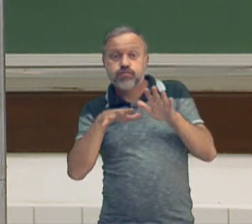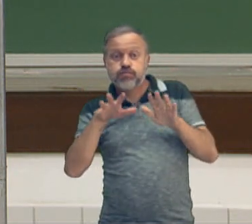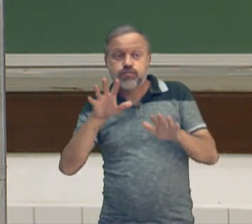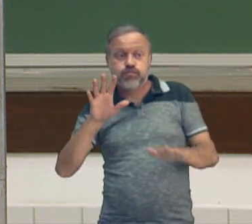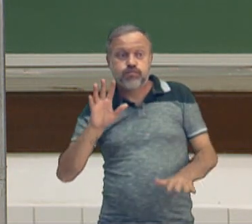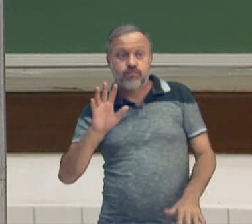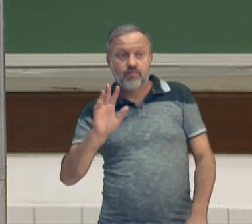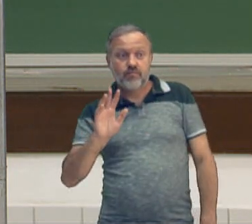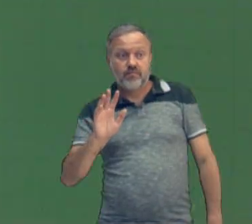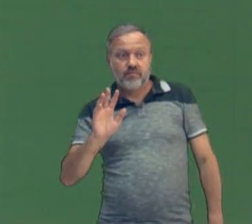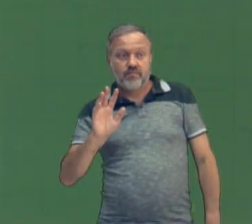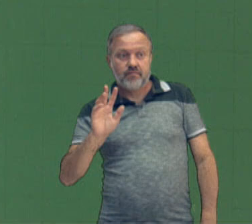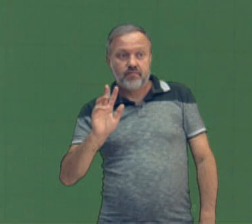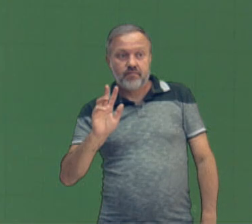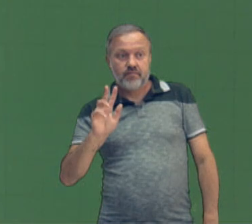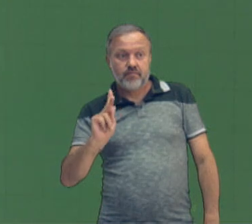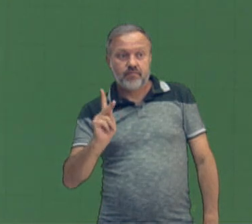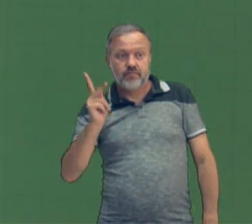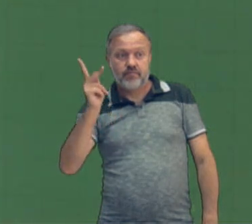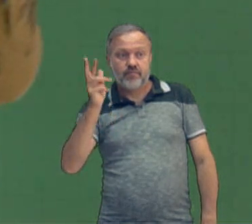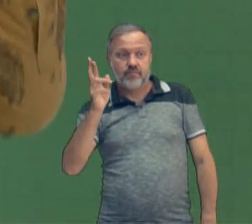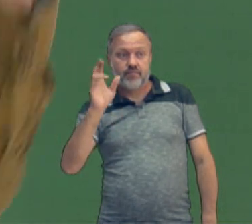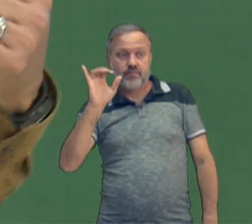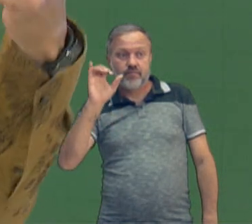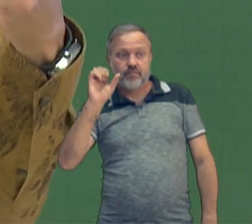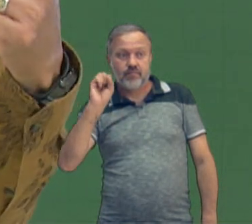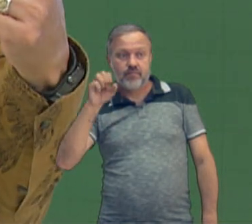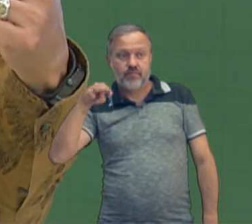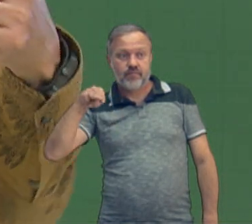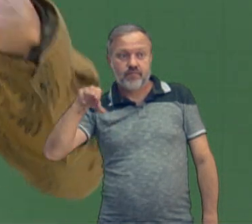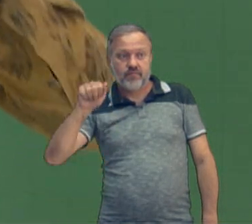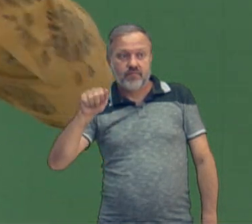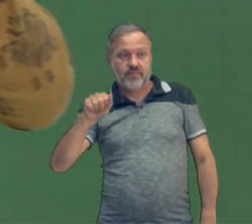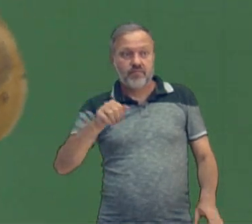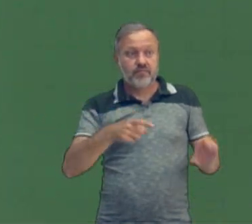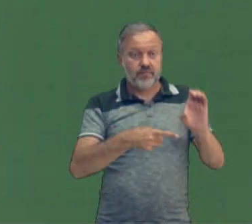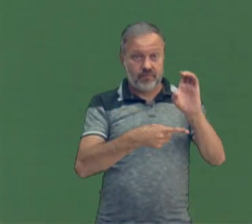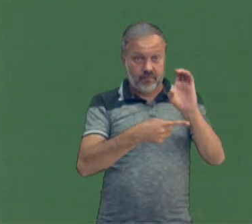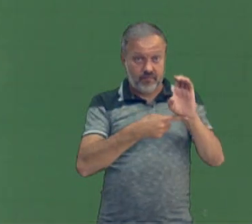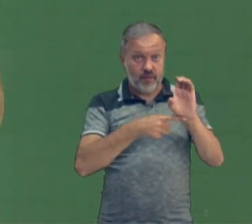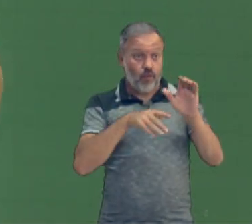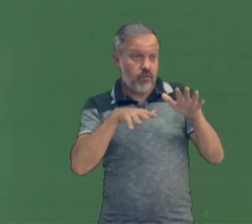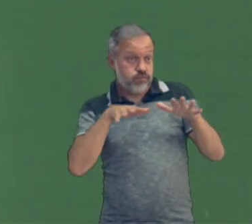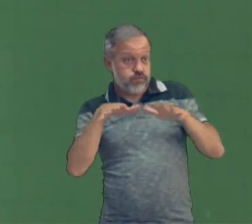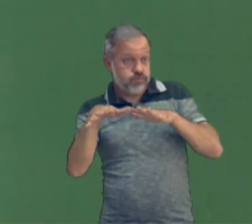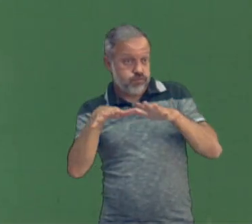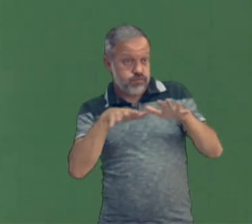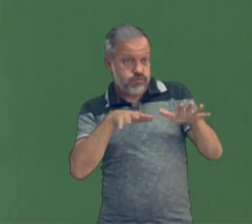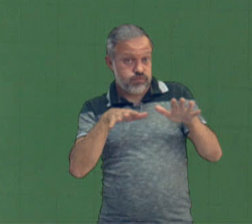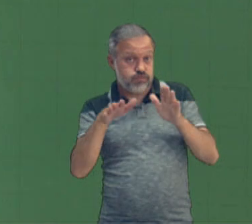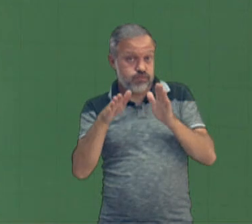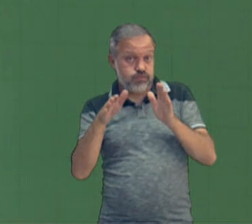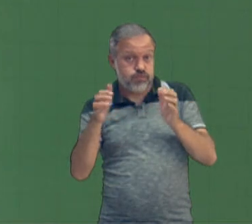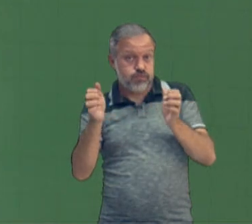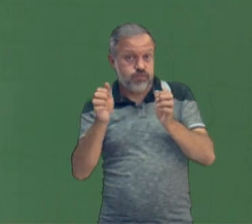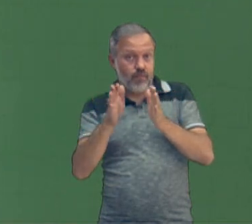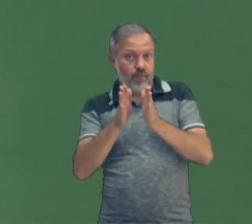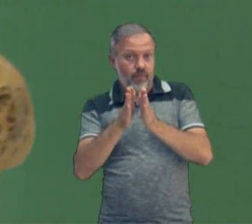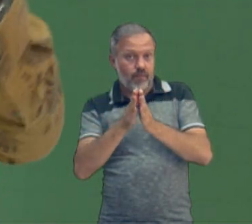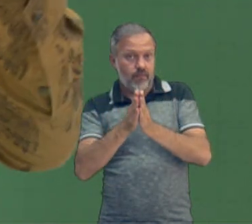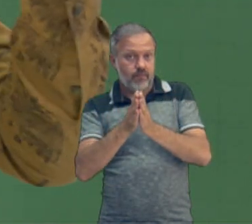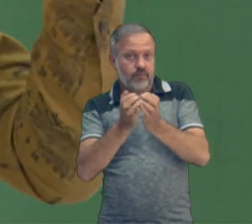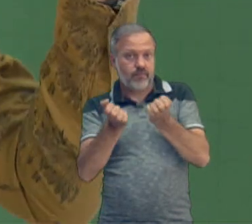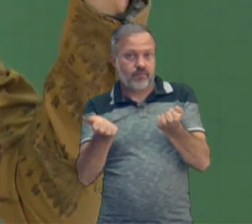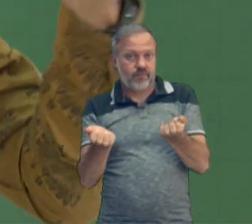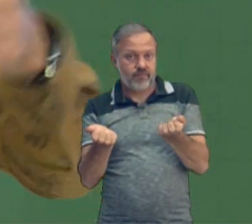Movimento Evangélico. Vocês têm aí um tempo para copiar essa questão, para responder, e na sequência nós voltamos